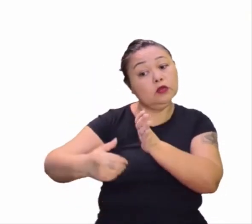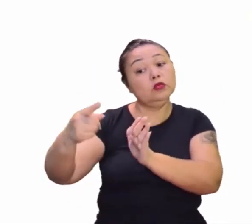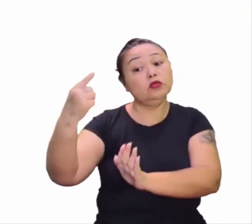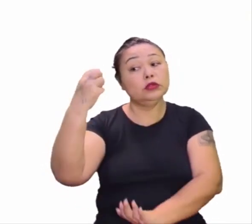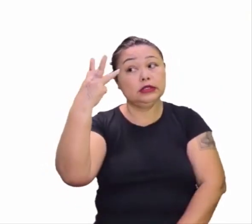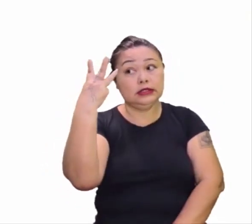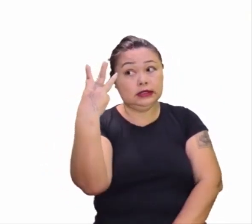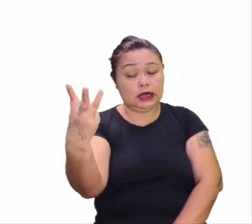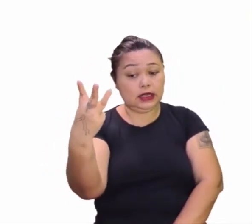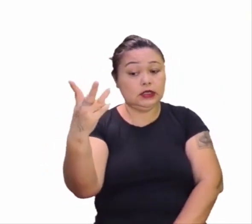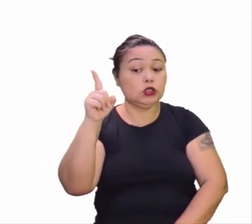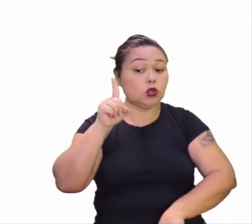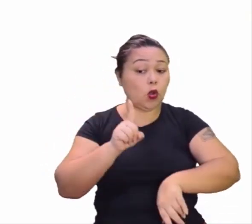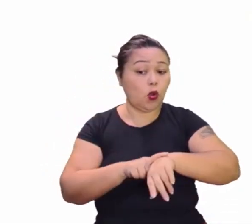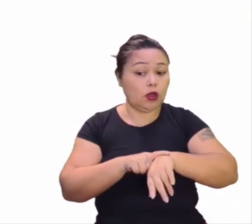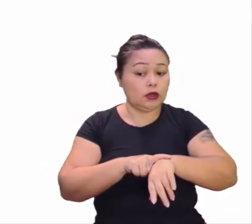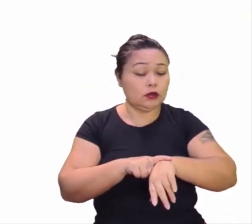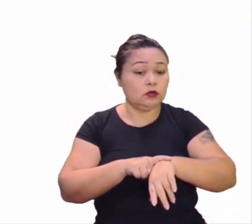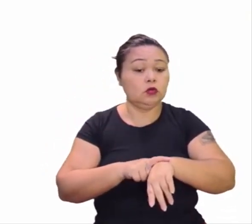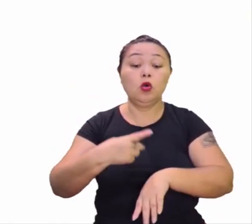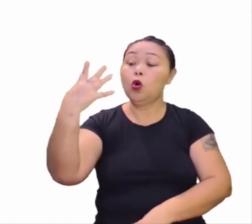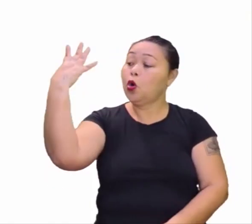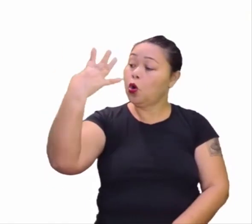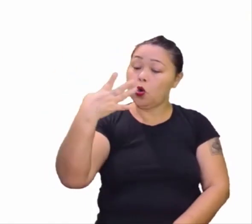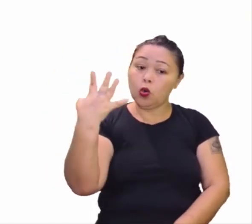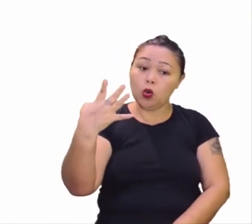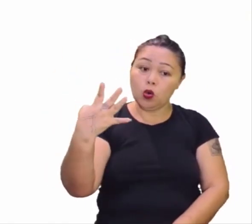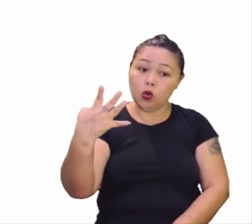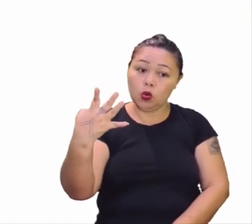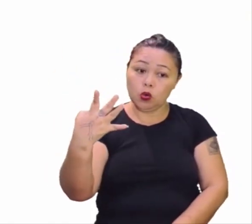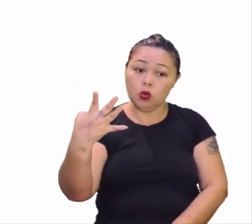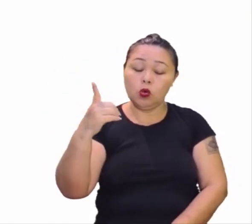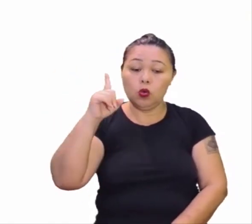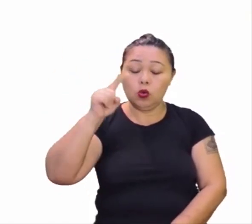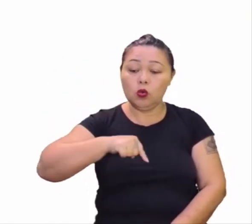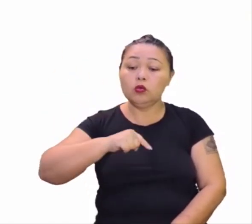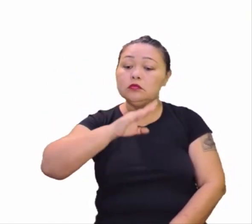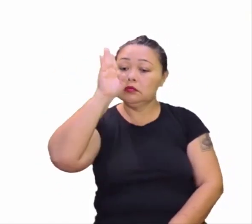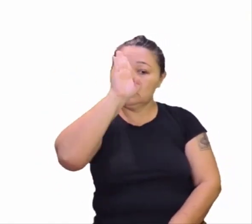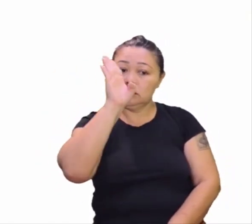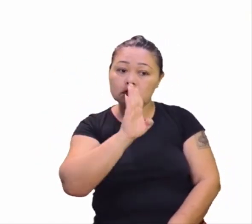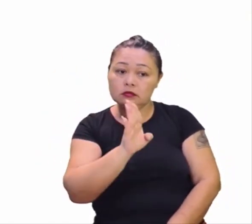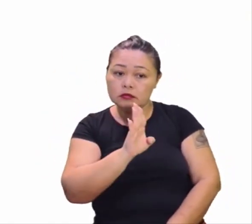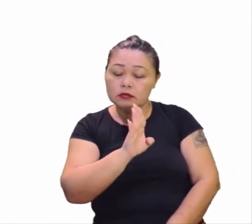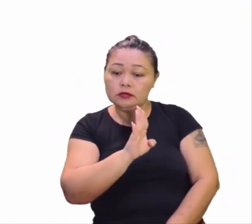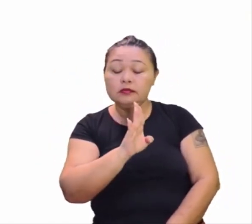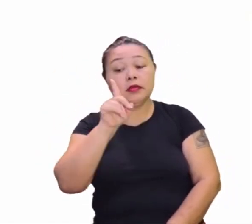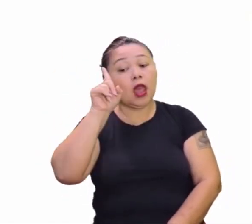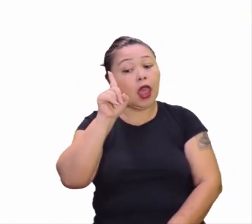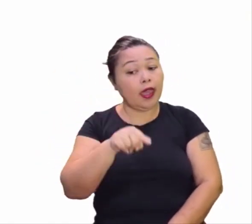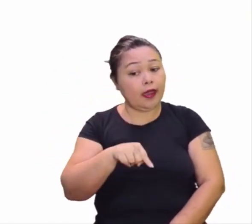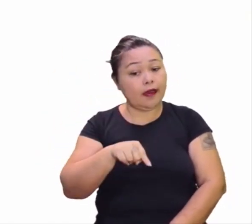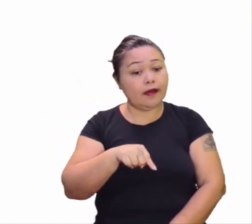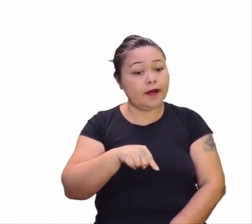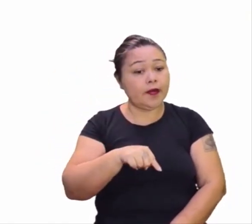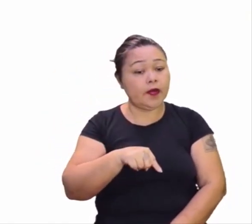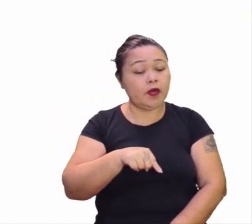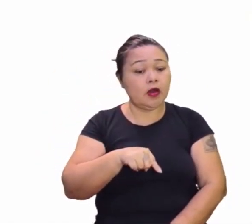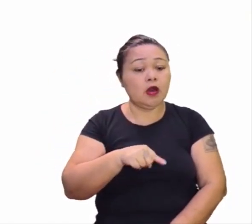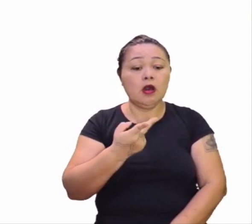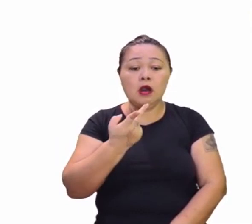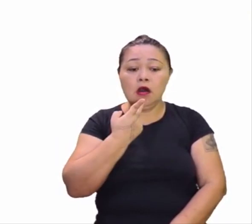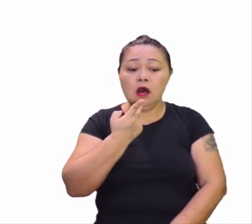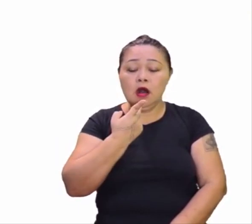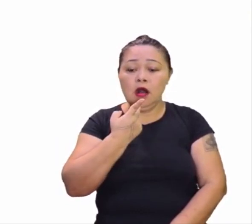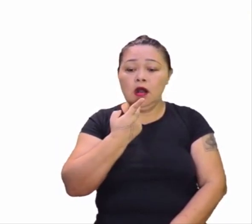3 horas. O quarto fuso horário do Brasil é, quando